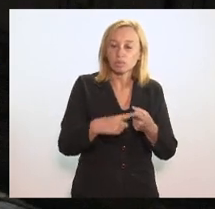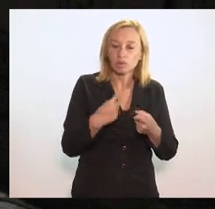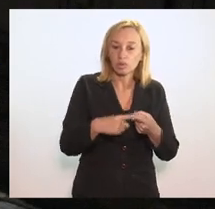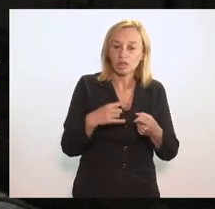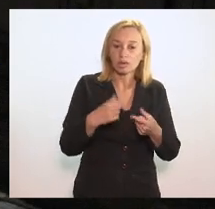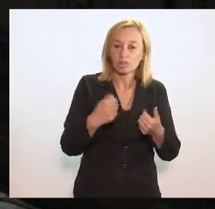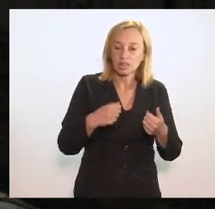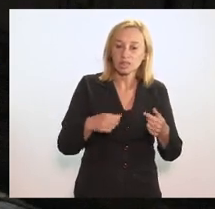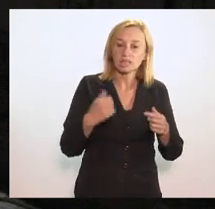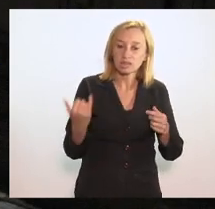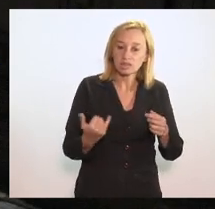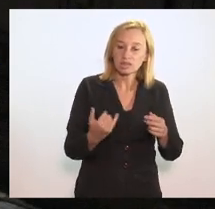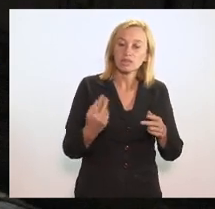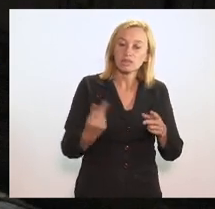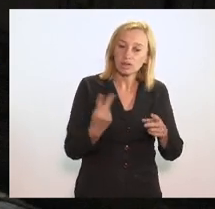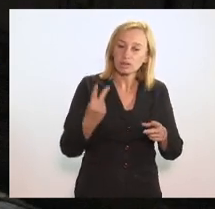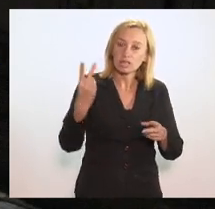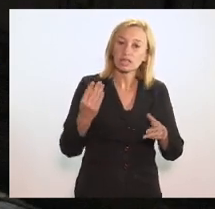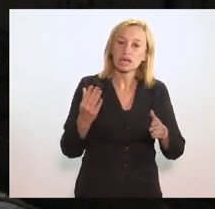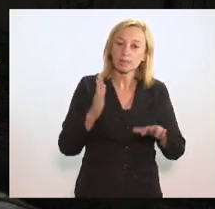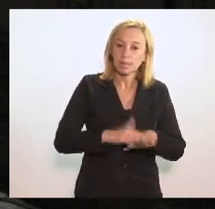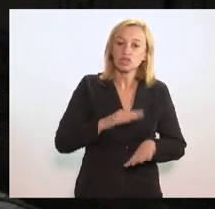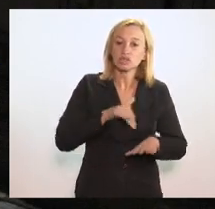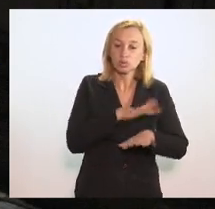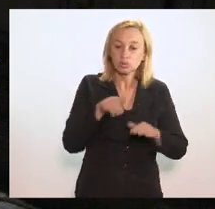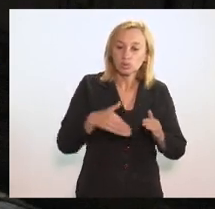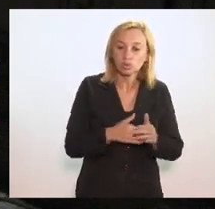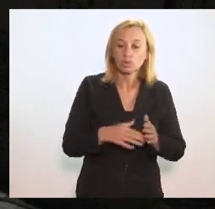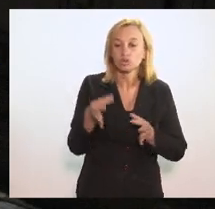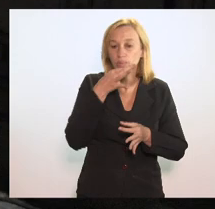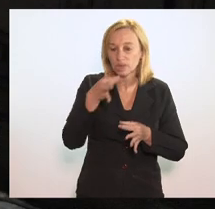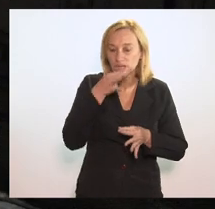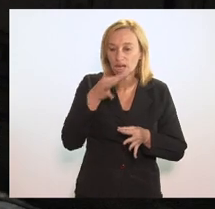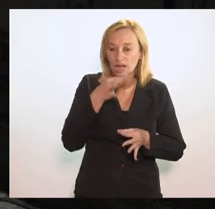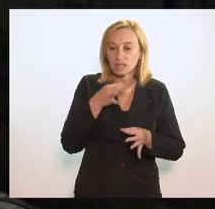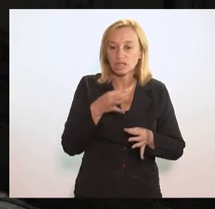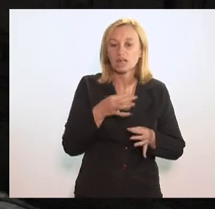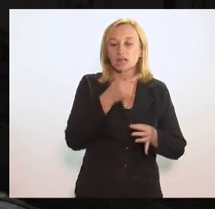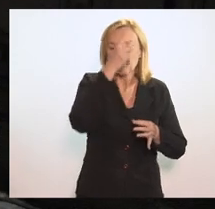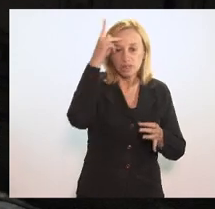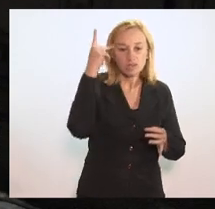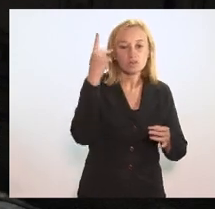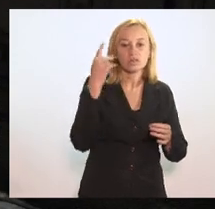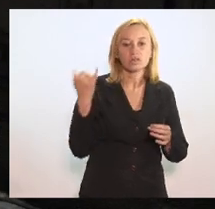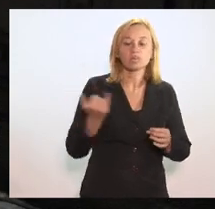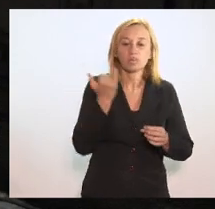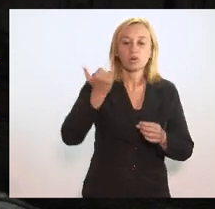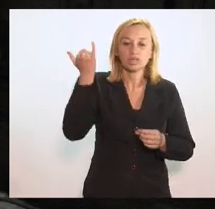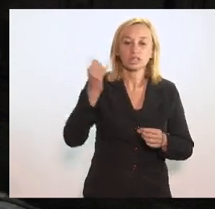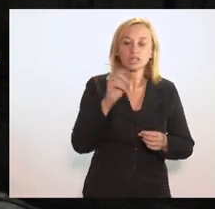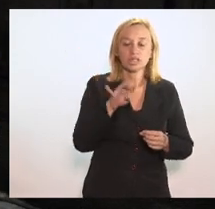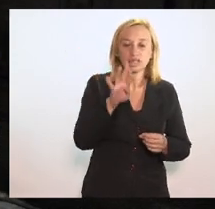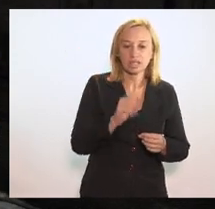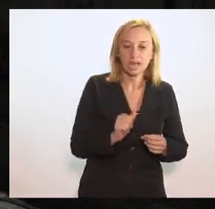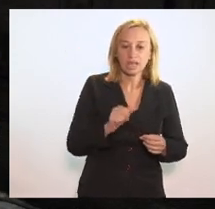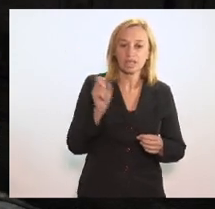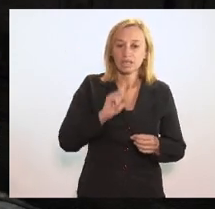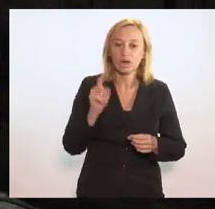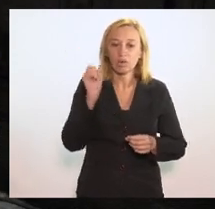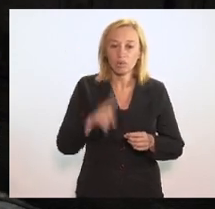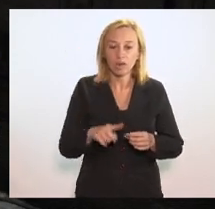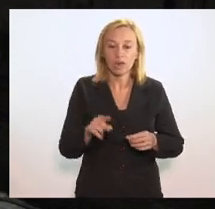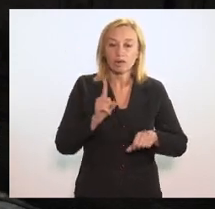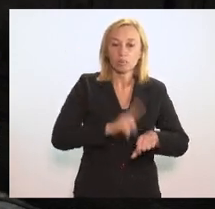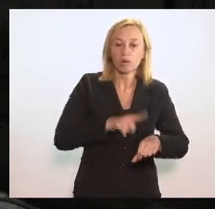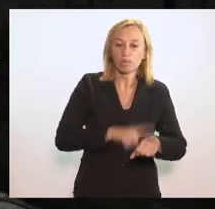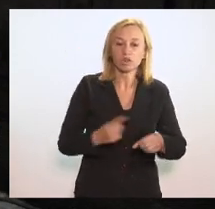com todas as opiniões de especialistas das autoridades sanitárias, o que a gente ouve é que não é o momento